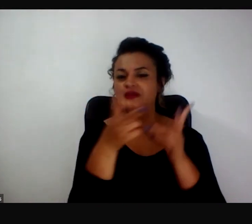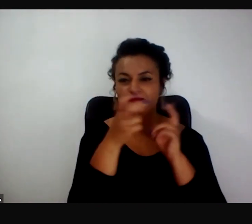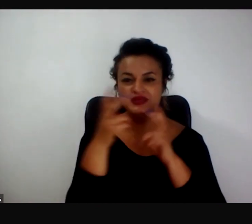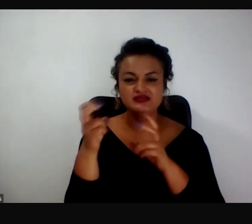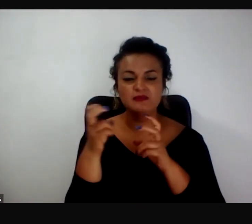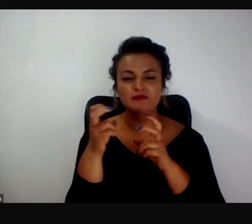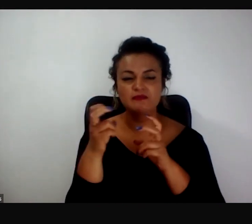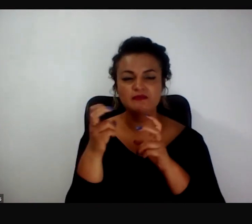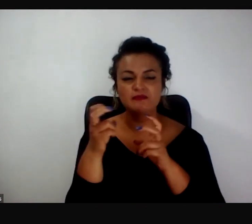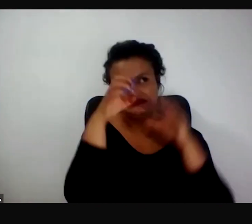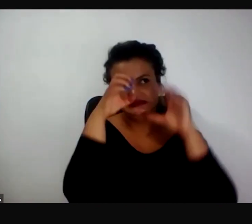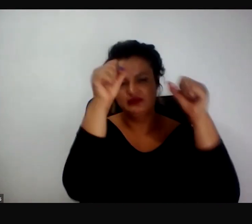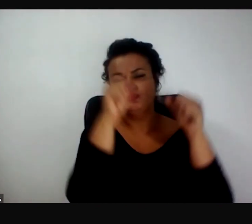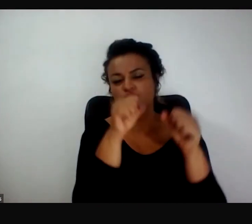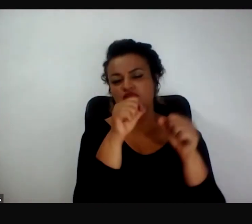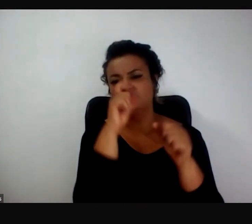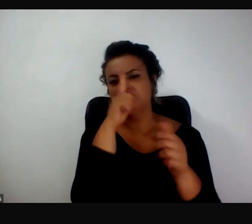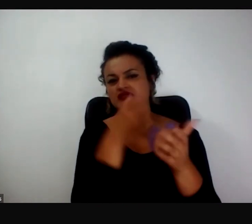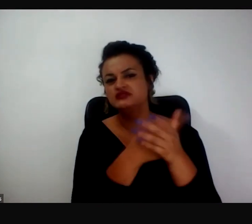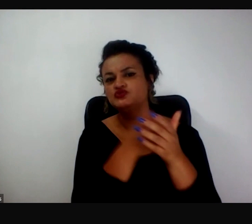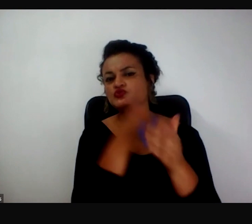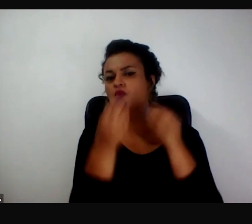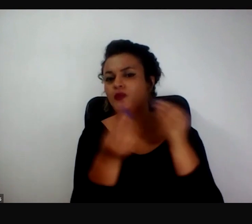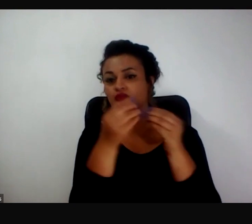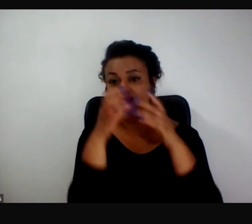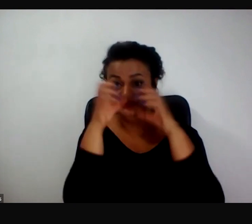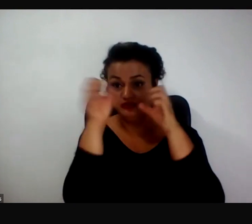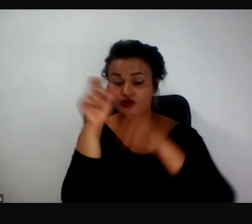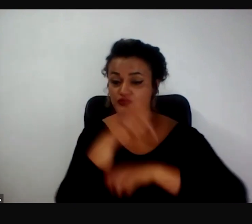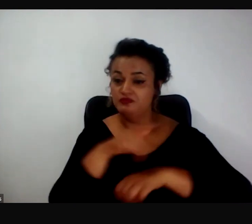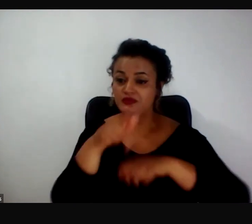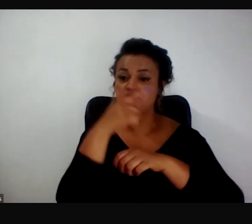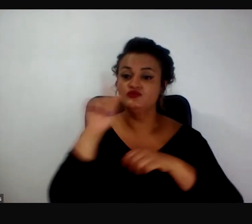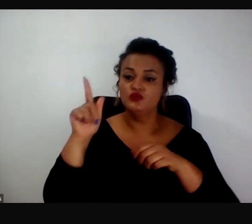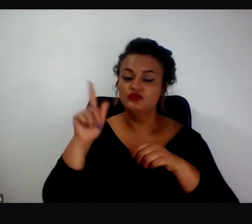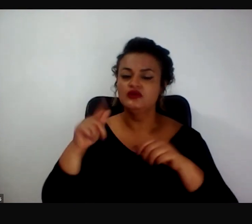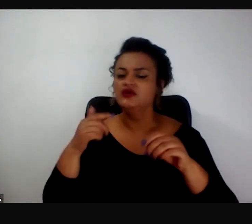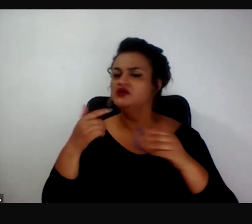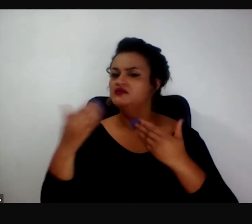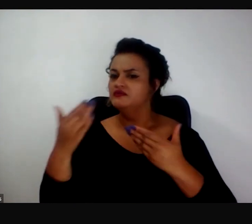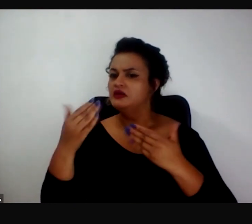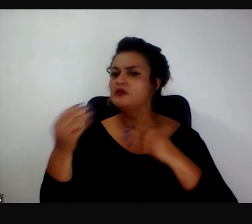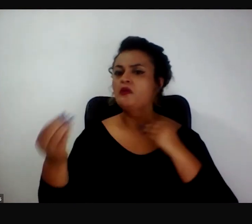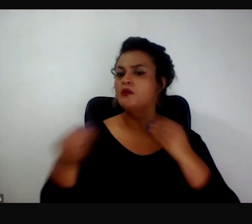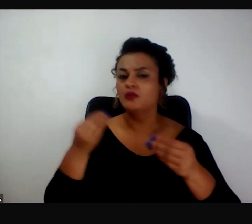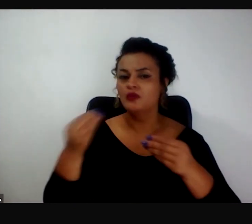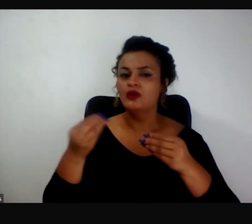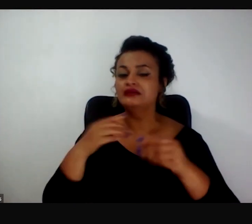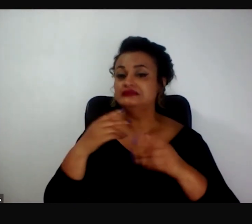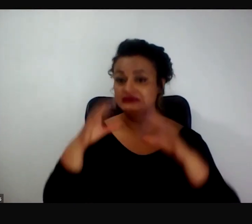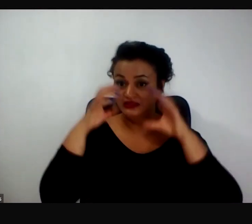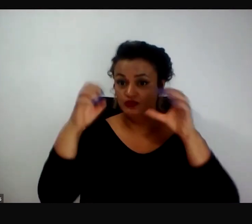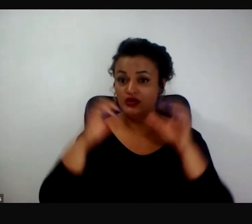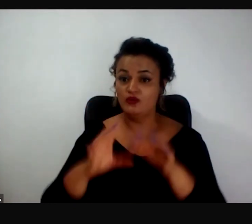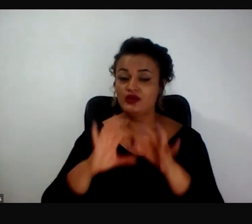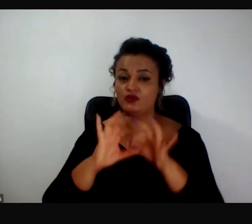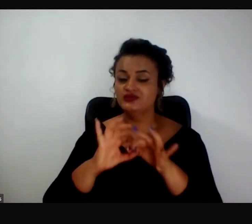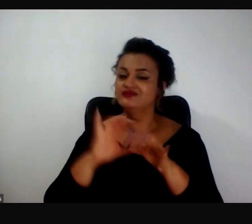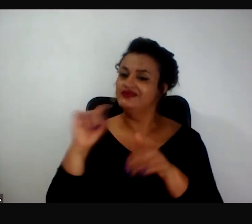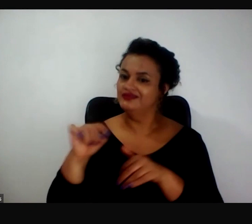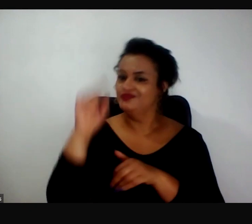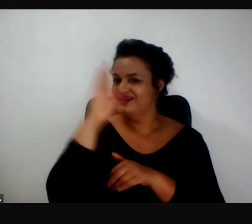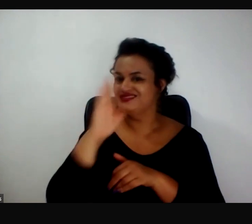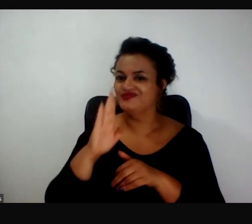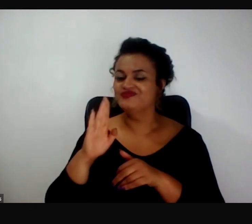de um tribunal internacional que é integrado, inclusive, pelo Brasil. E nós